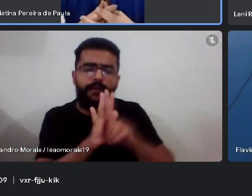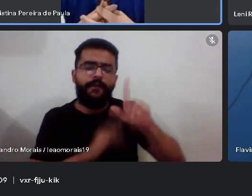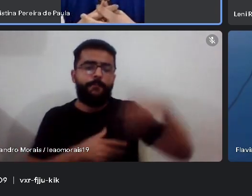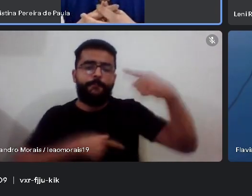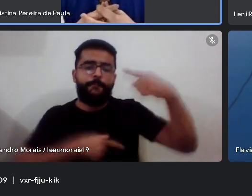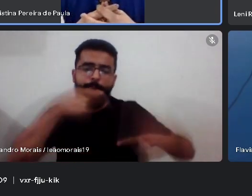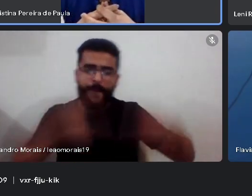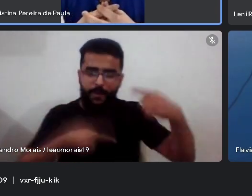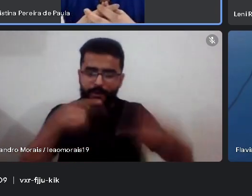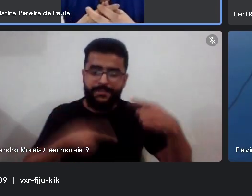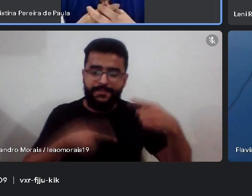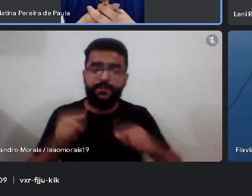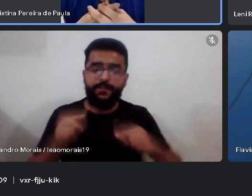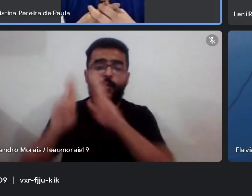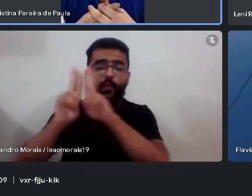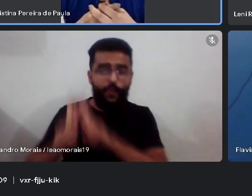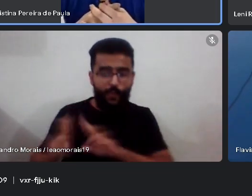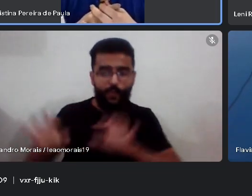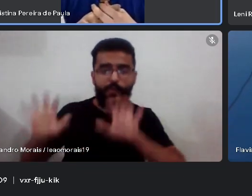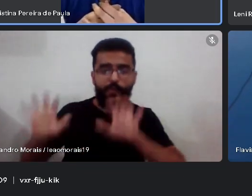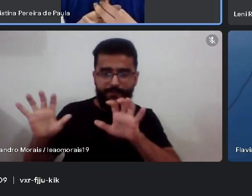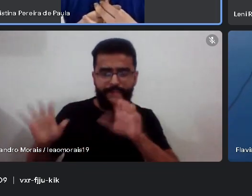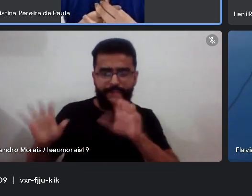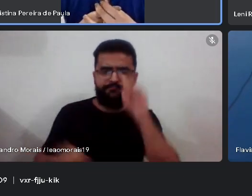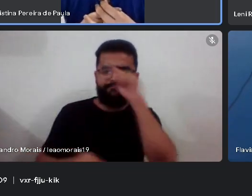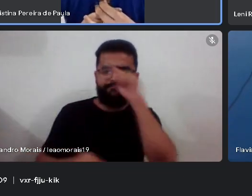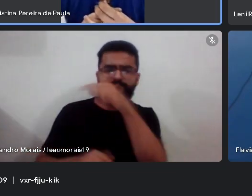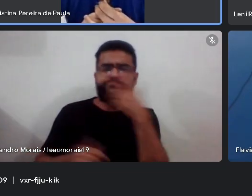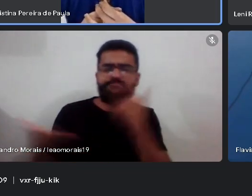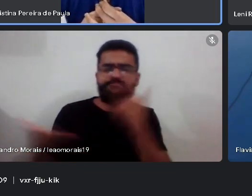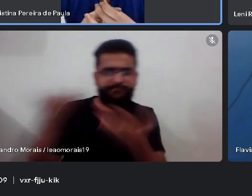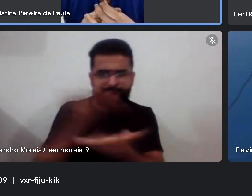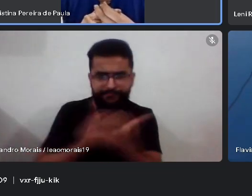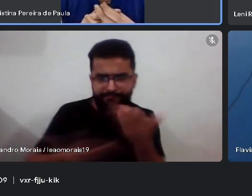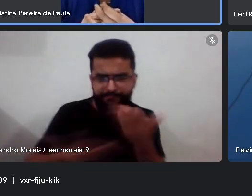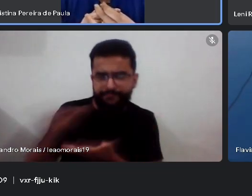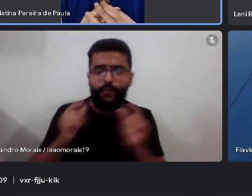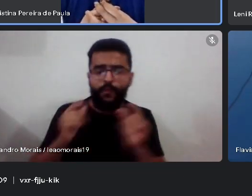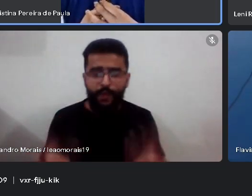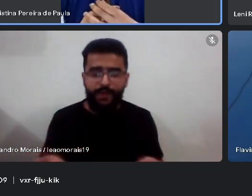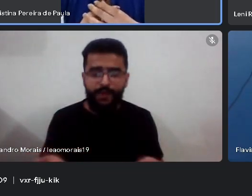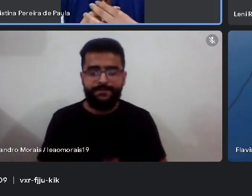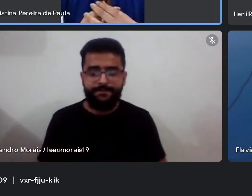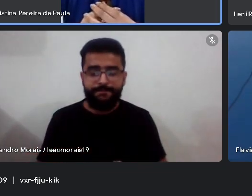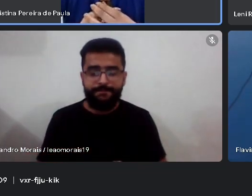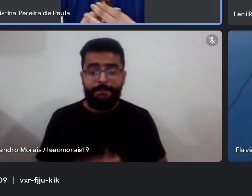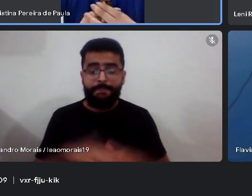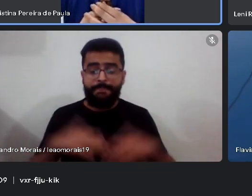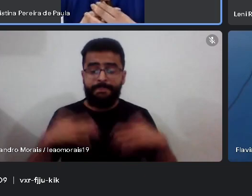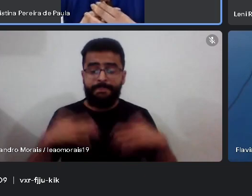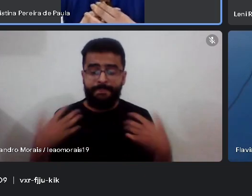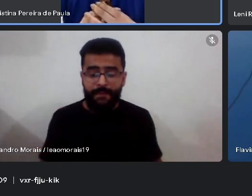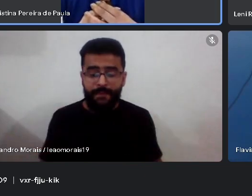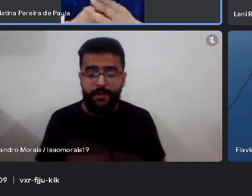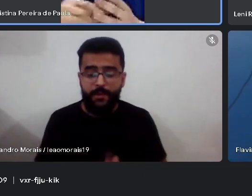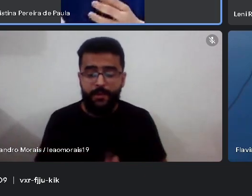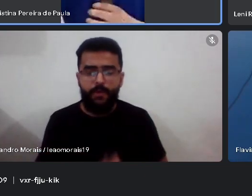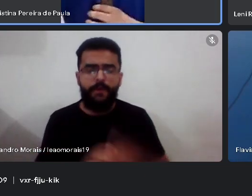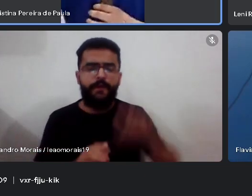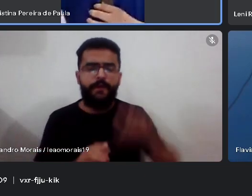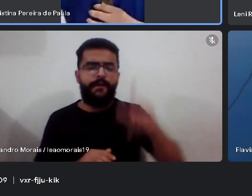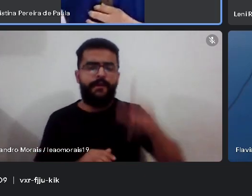Então, nós vamos pontuar algumas situações, né? Debater algumas situações dessa lei juntos aqui.